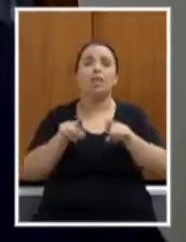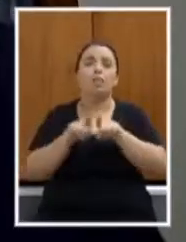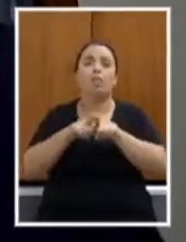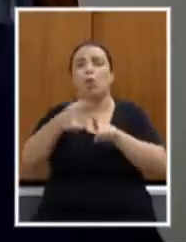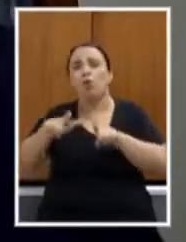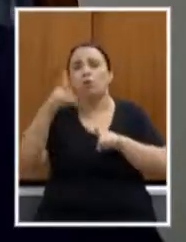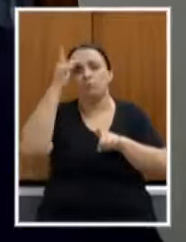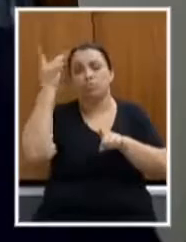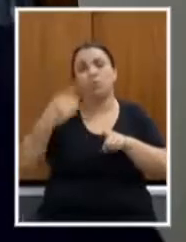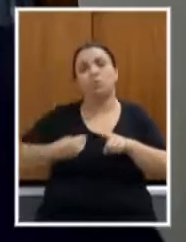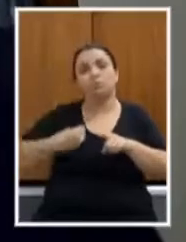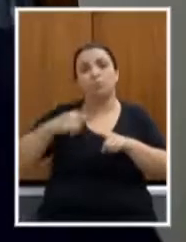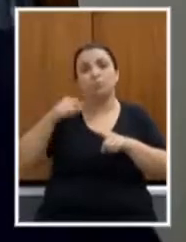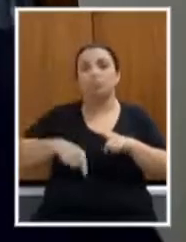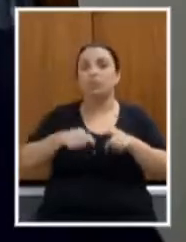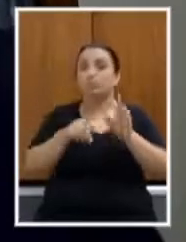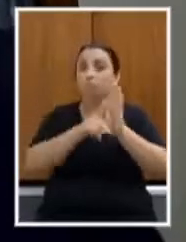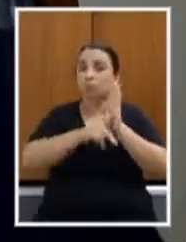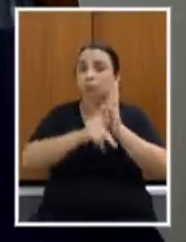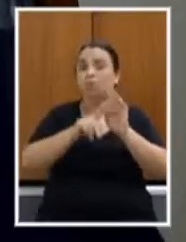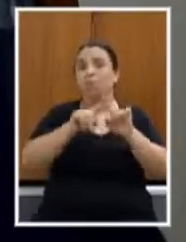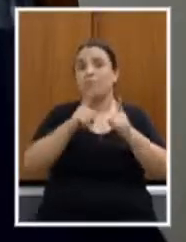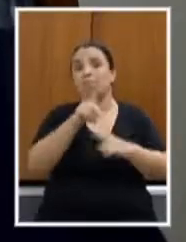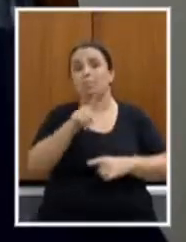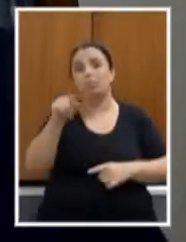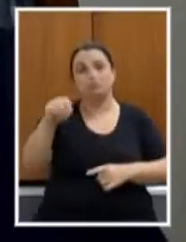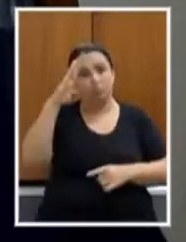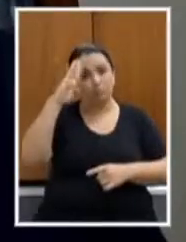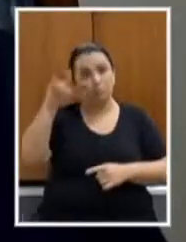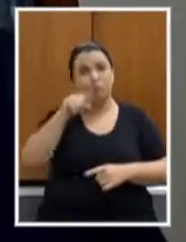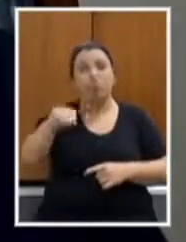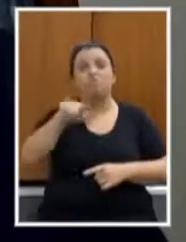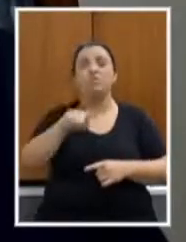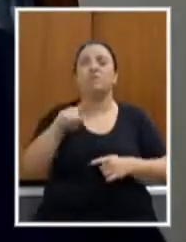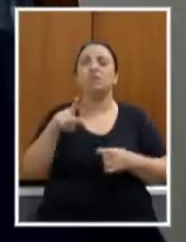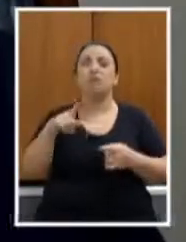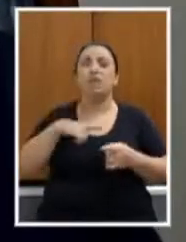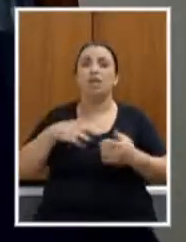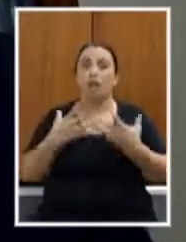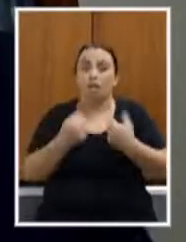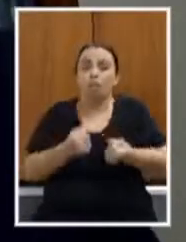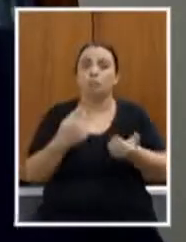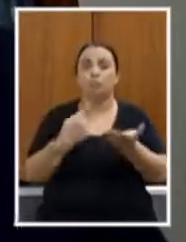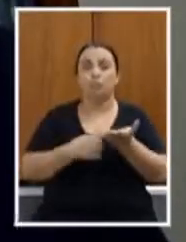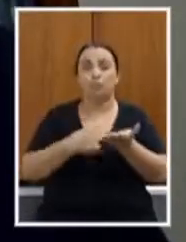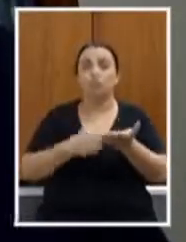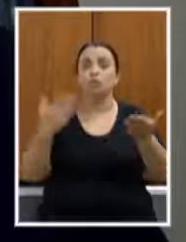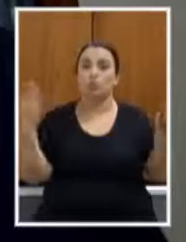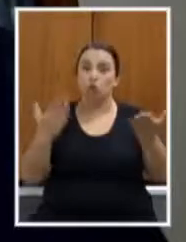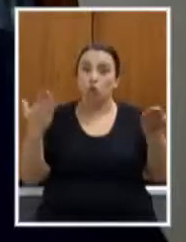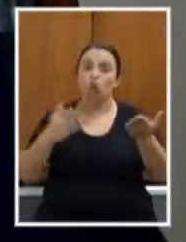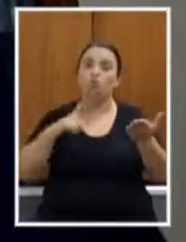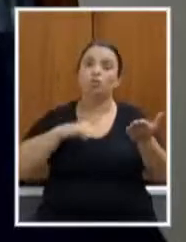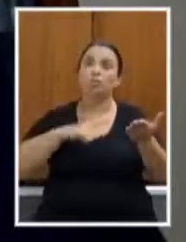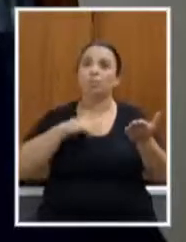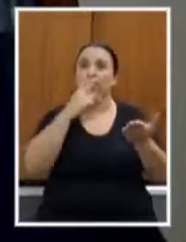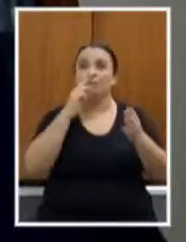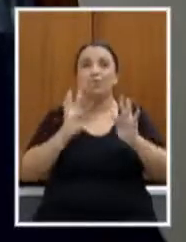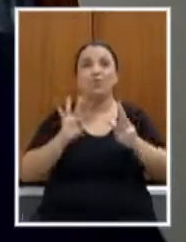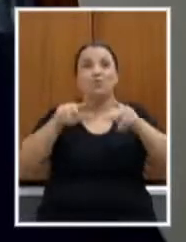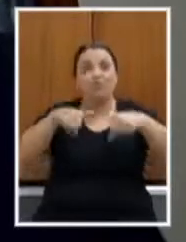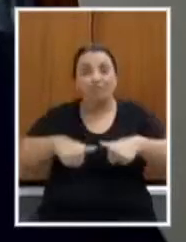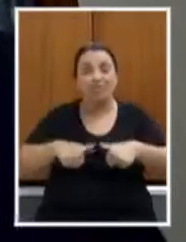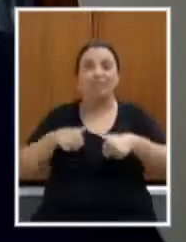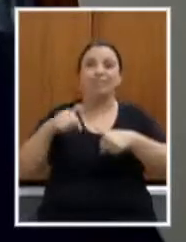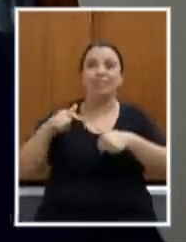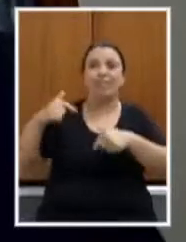iniciativa desse projeto, mas também Vossa Excelência, que é votado em toda a região, assumiu esse compromisso, e hoje chegamos ao final de uma luta aí de,